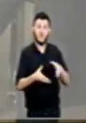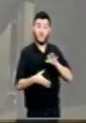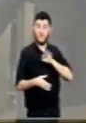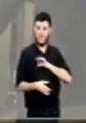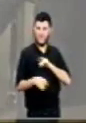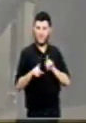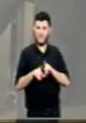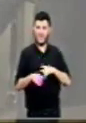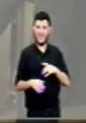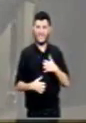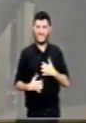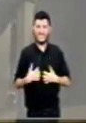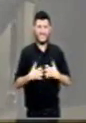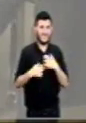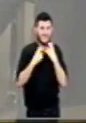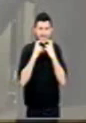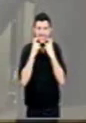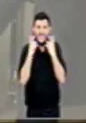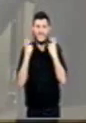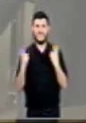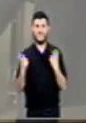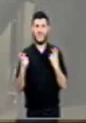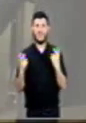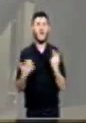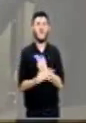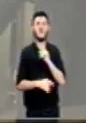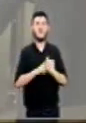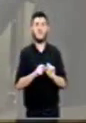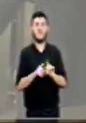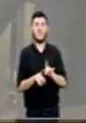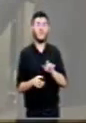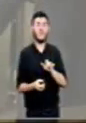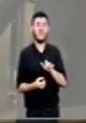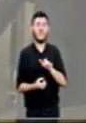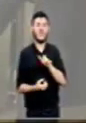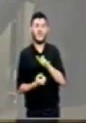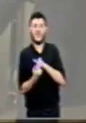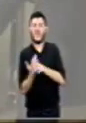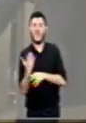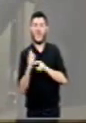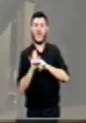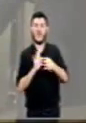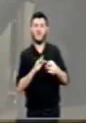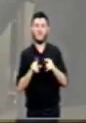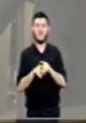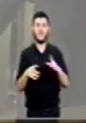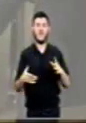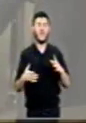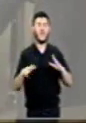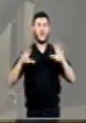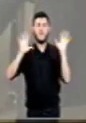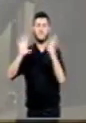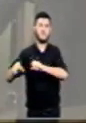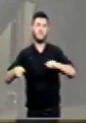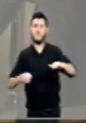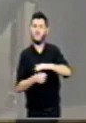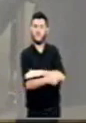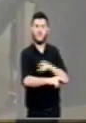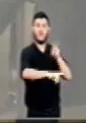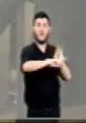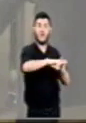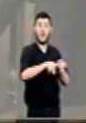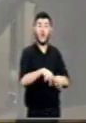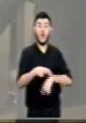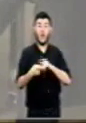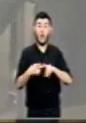Constrangimentos esses, inclusive, que geraram inúmeras prisões, buscas e apreensões de objetos pessoais em